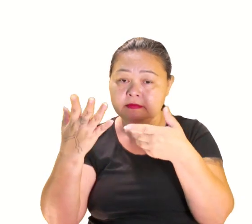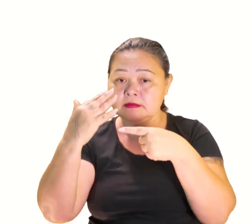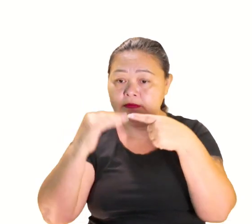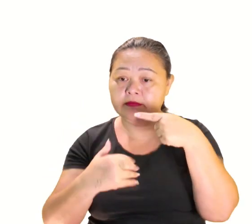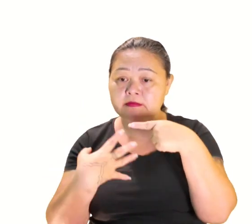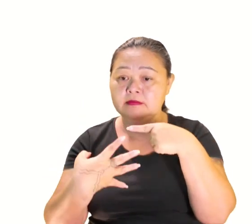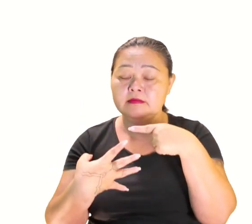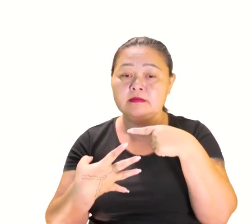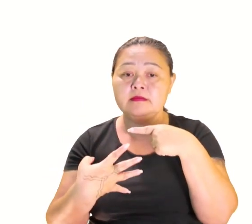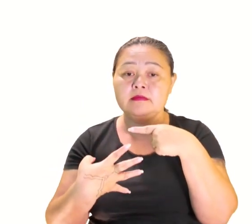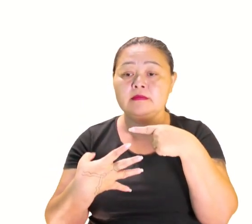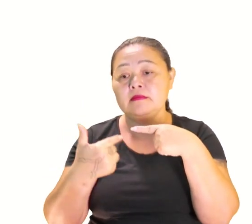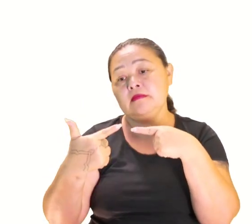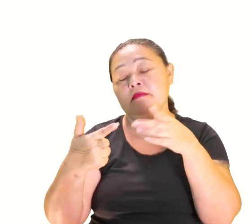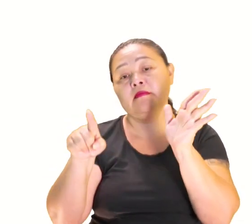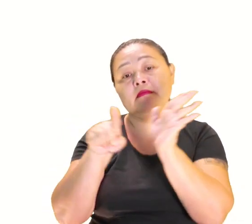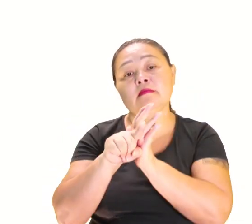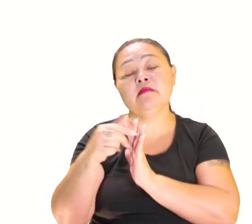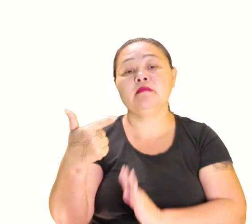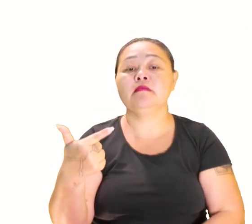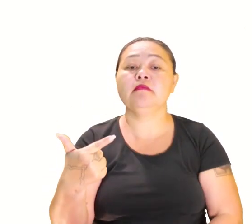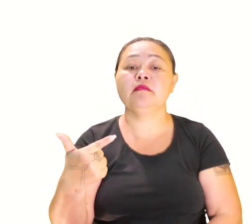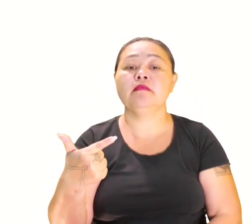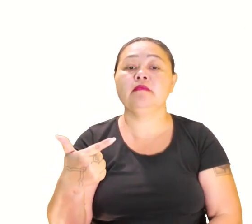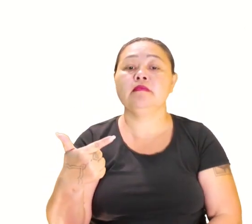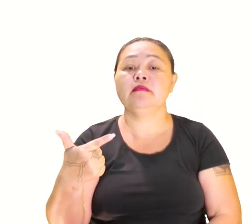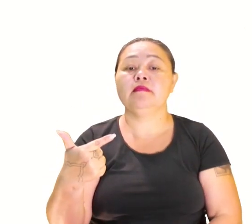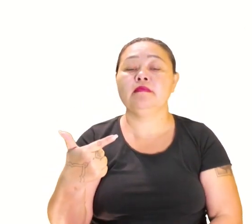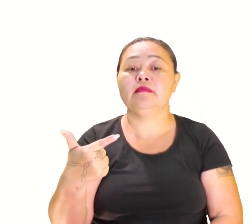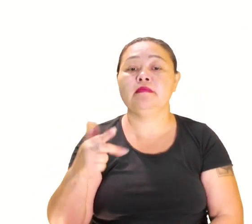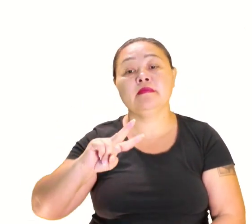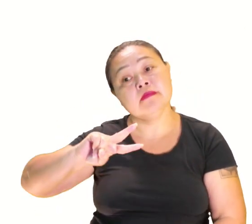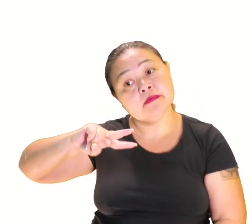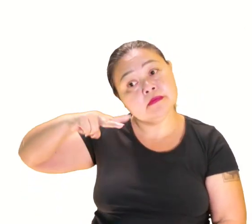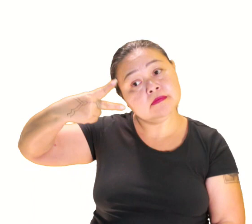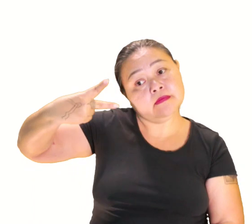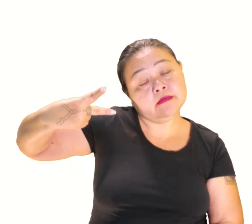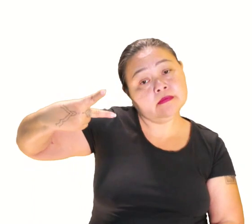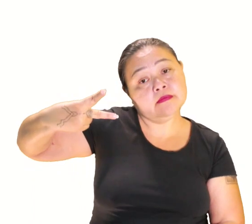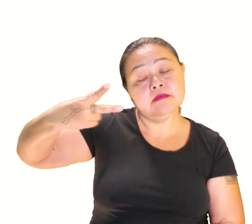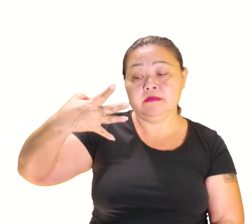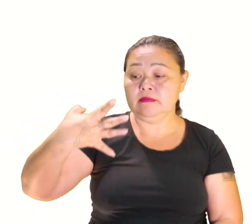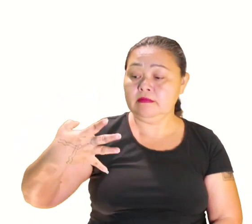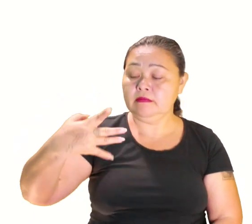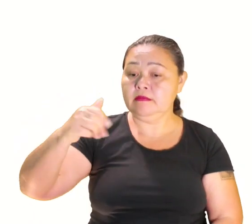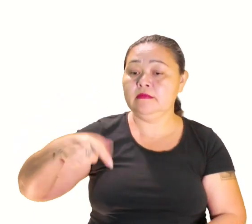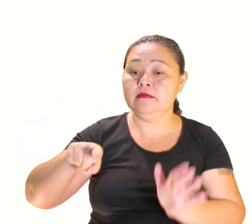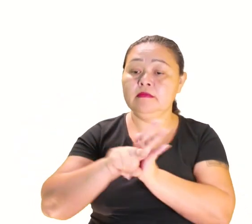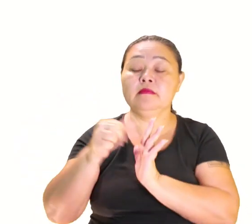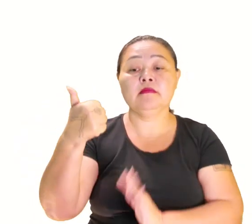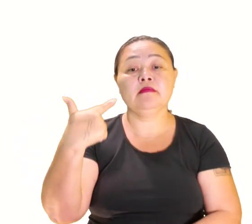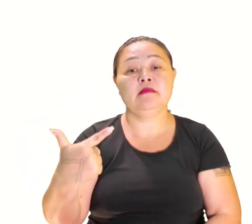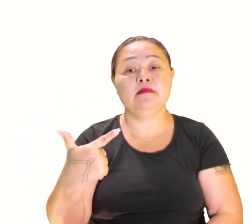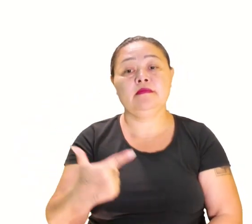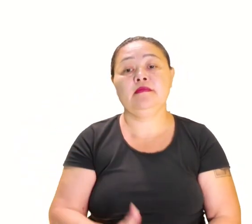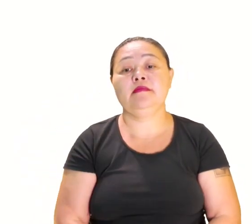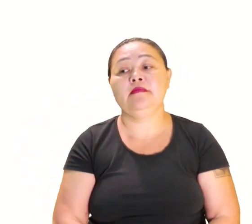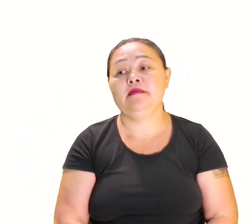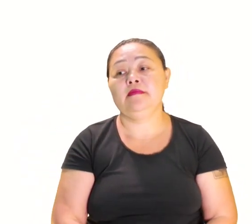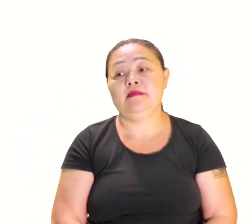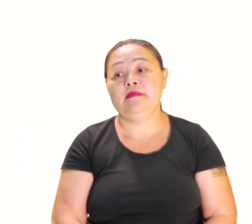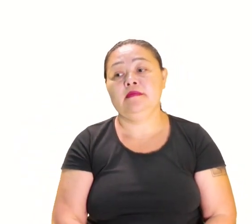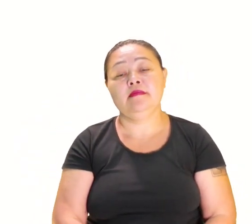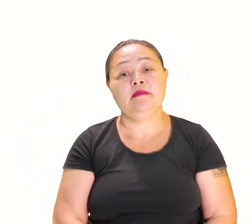4 elevado a menos 2. 4 elevado a 2. Que, invertendo a fração, vai ficar 4 elevado a menos